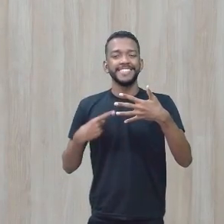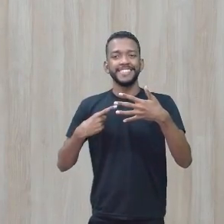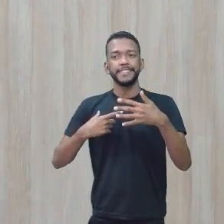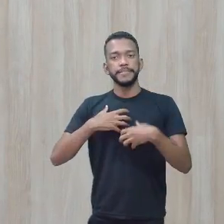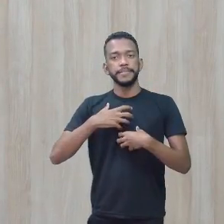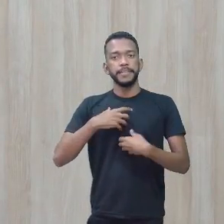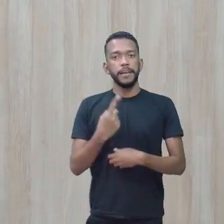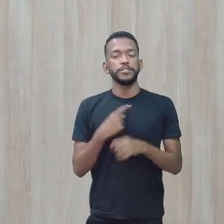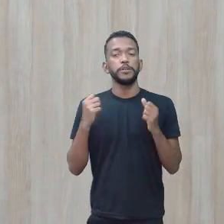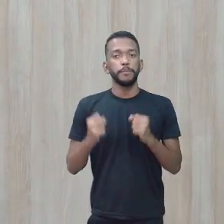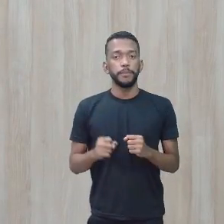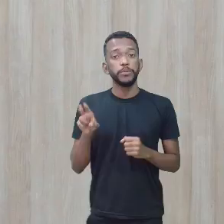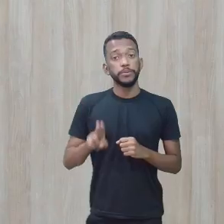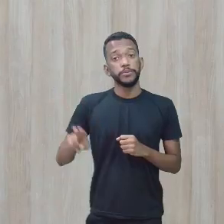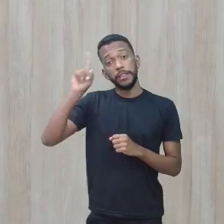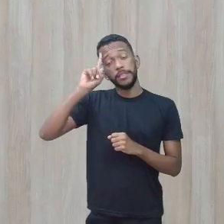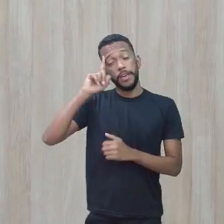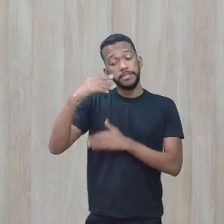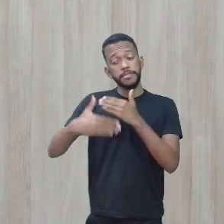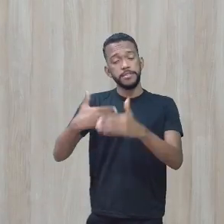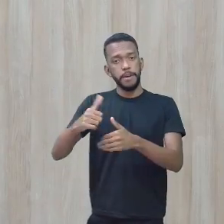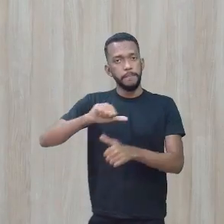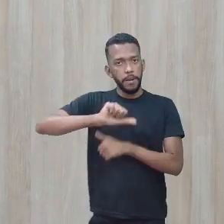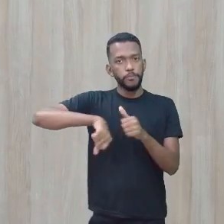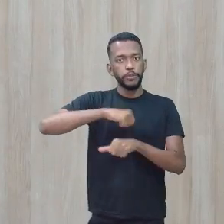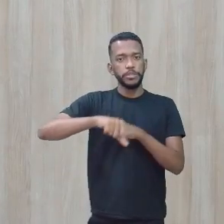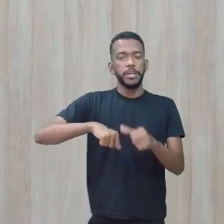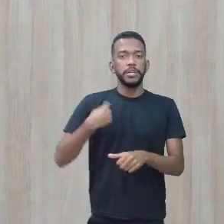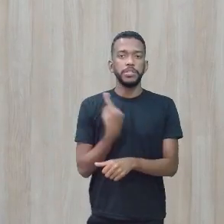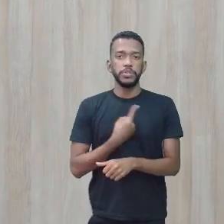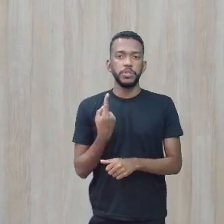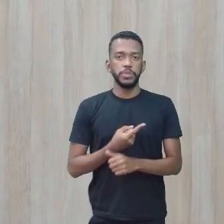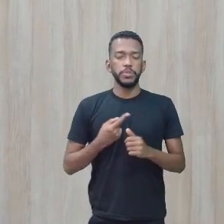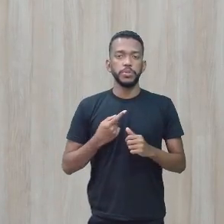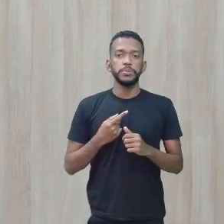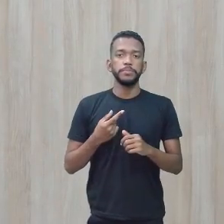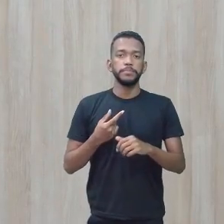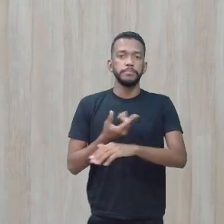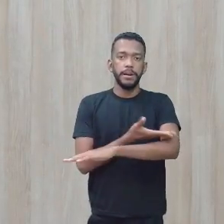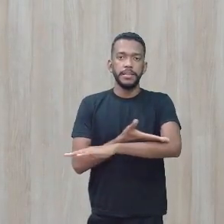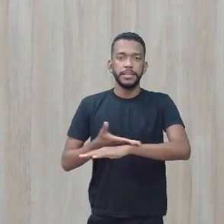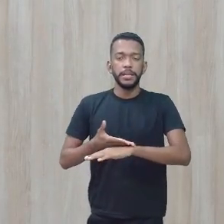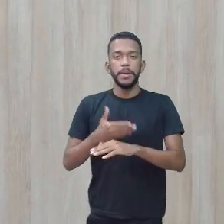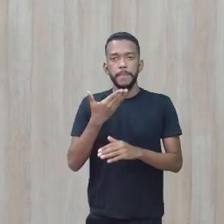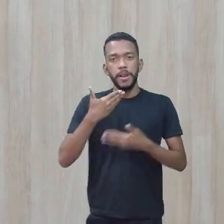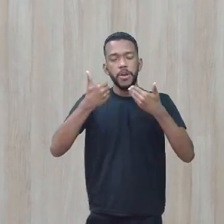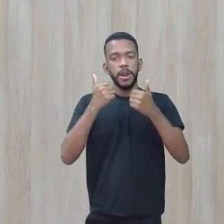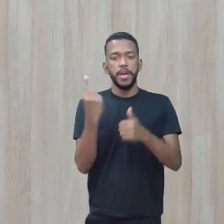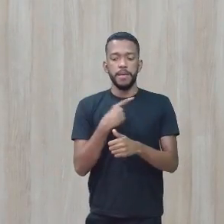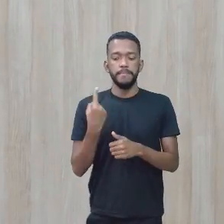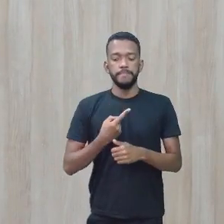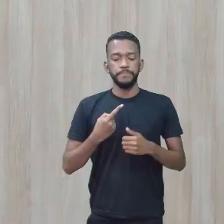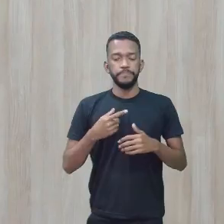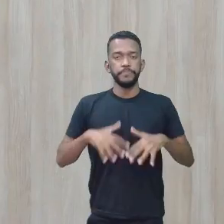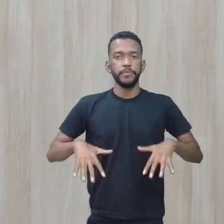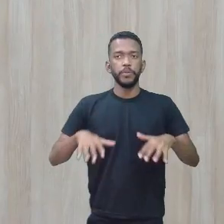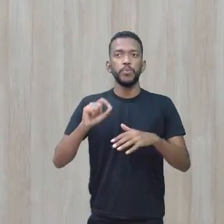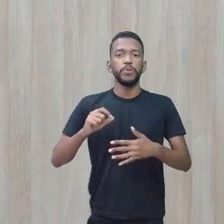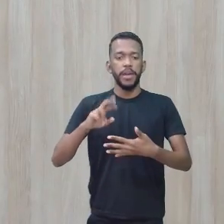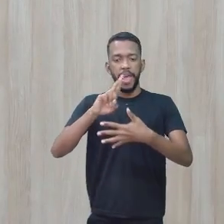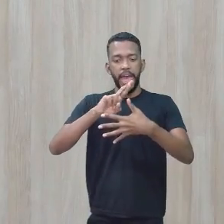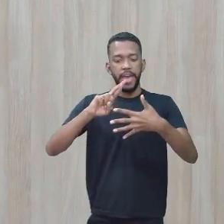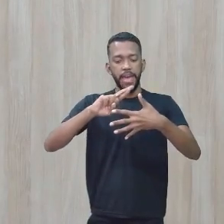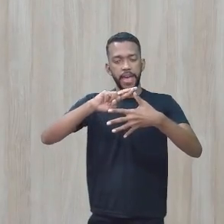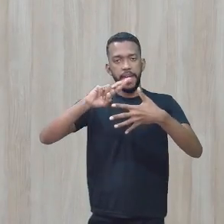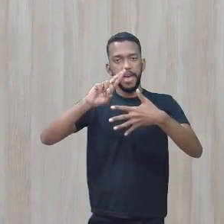gente pode usar no nosso dia a dia para mudar um pouco nossos padrões e melhorar o nosso meio ambiente, foi os 5 R's,